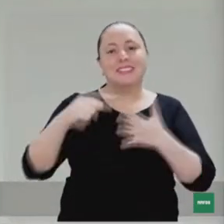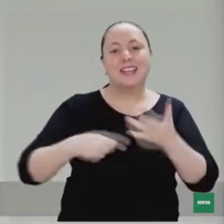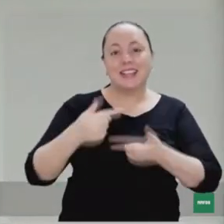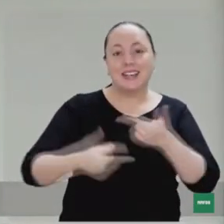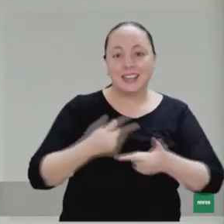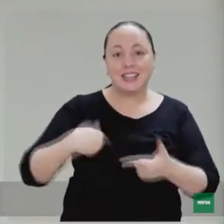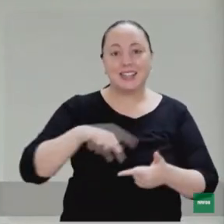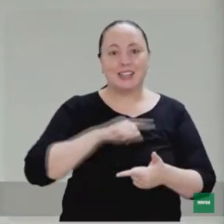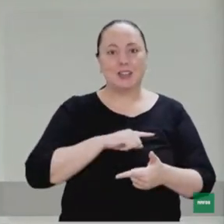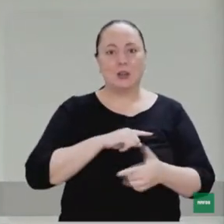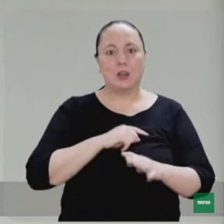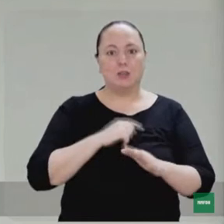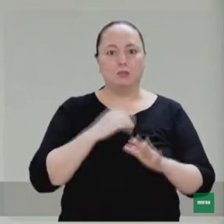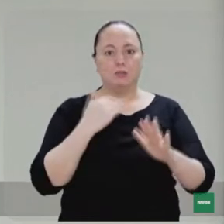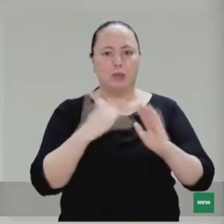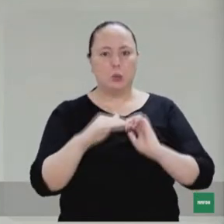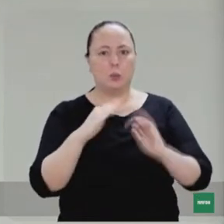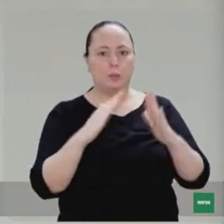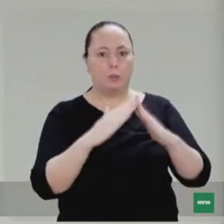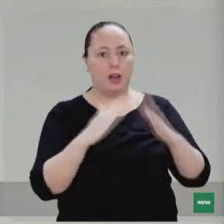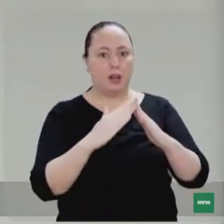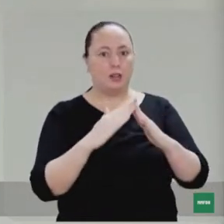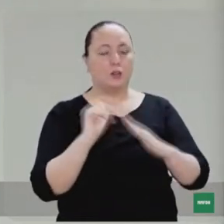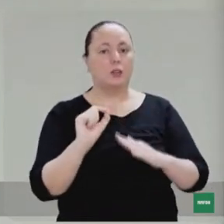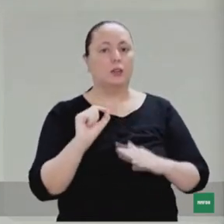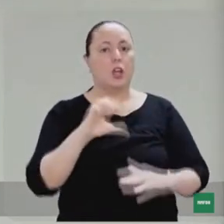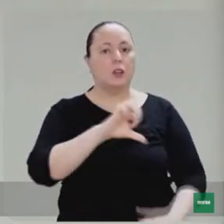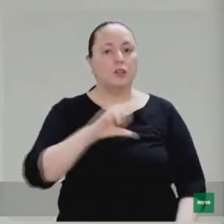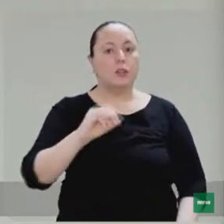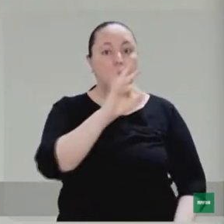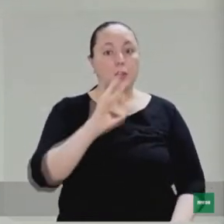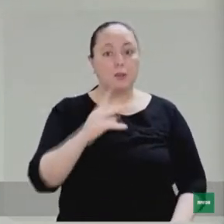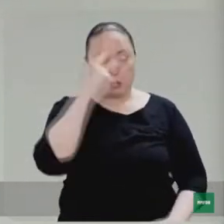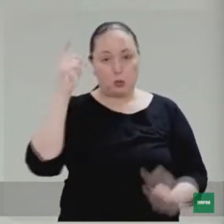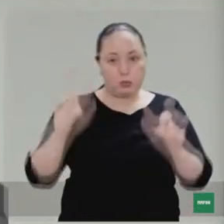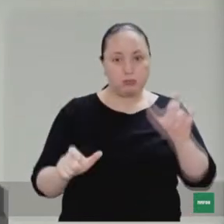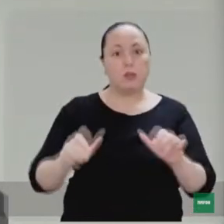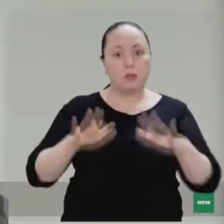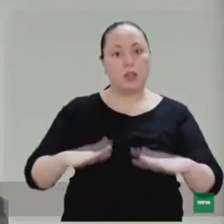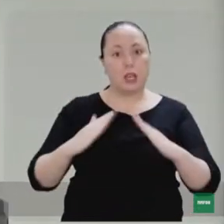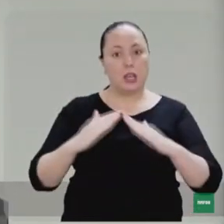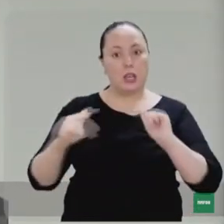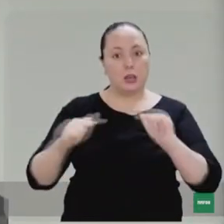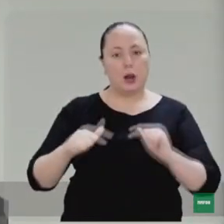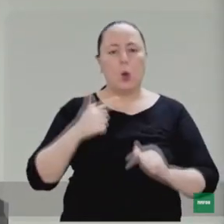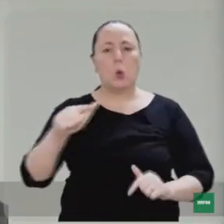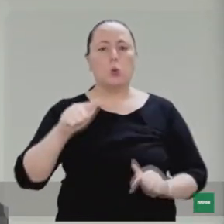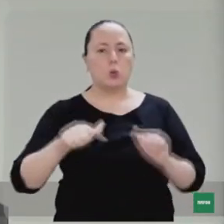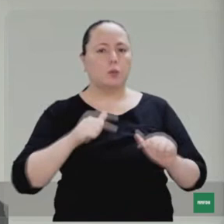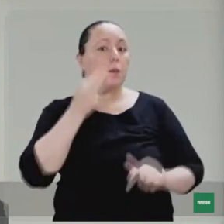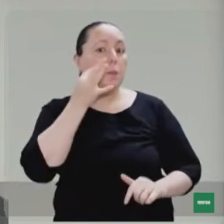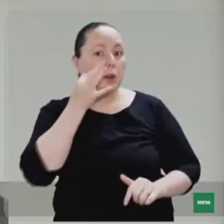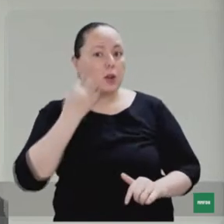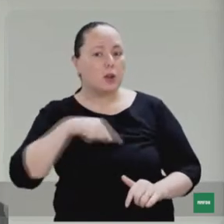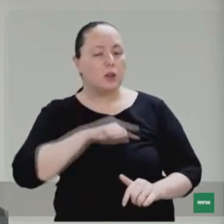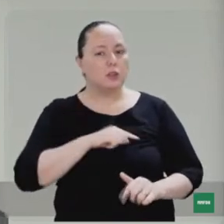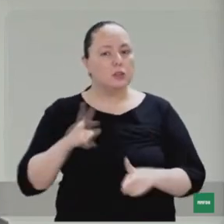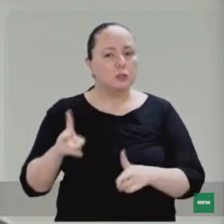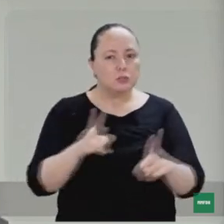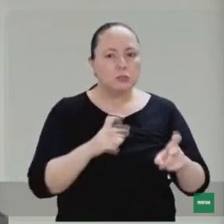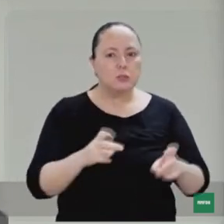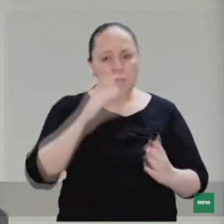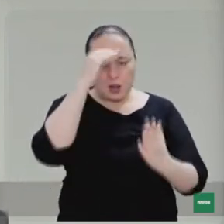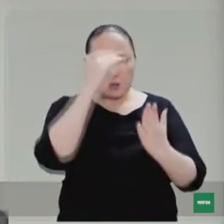implementamos algumas ações. Nós enviamos para casa 90% dos nossos 12 mil associados. Para aquelas pessoas que permaneceram de forma presencial,